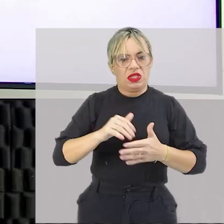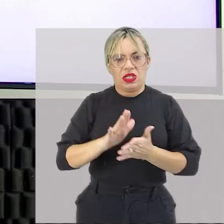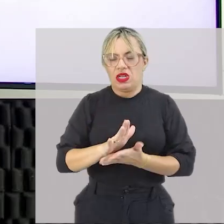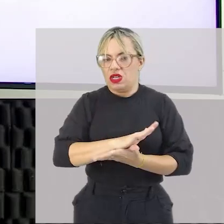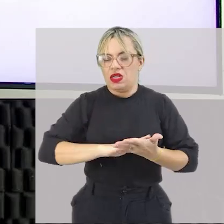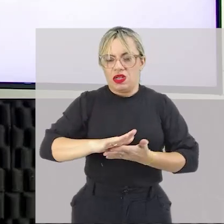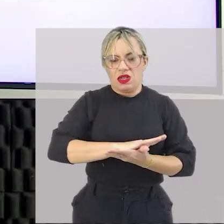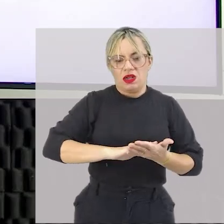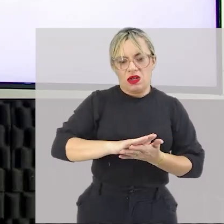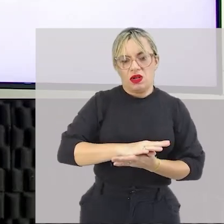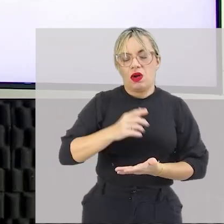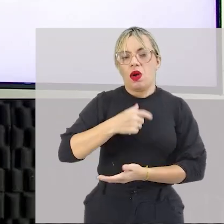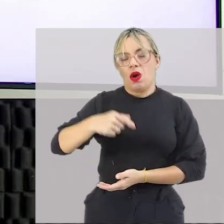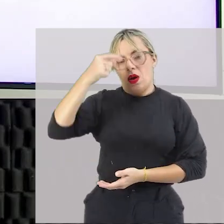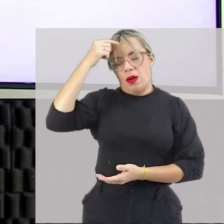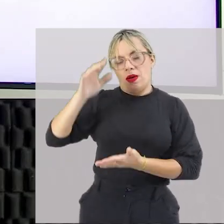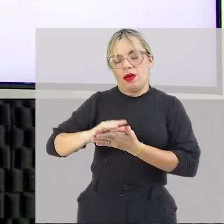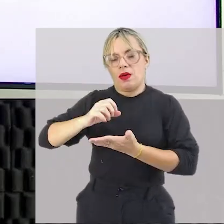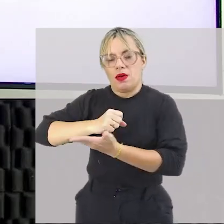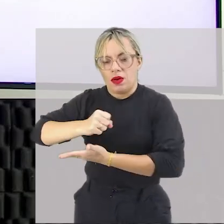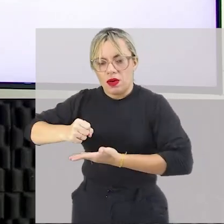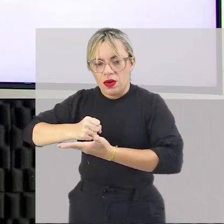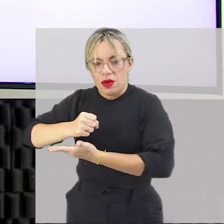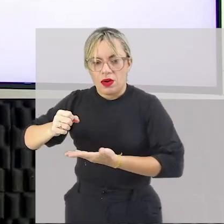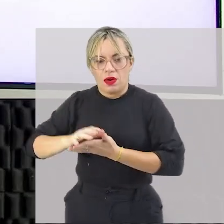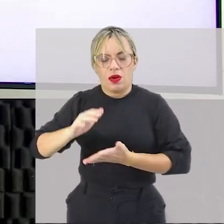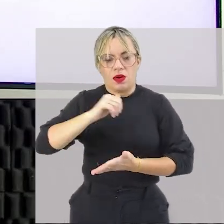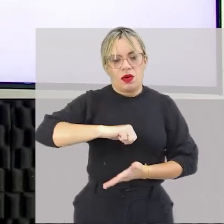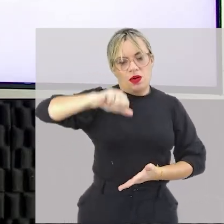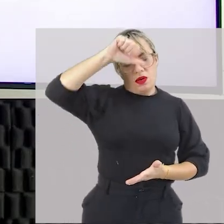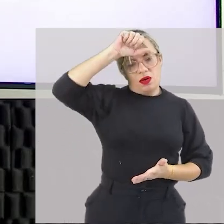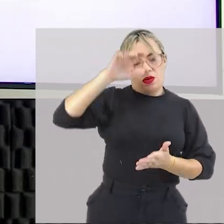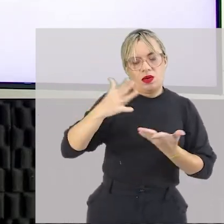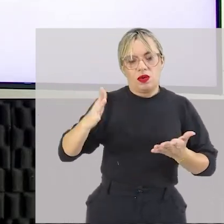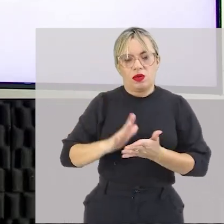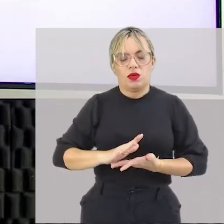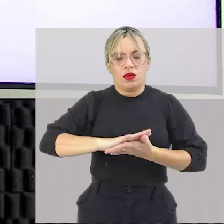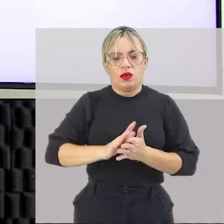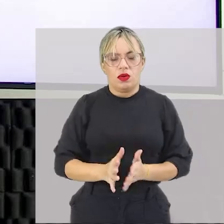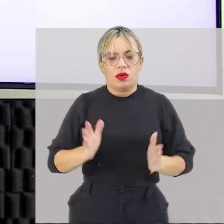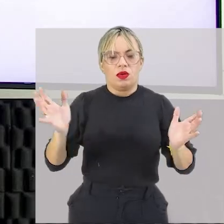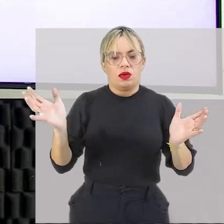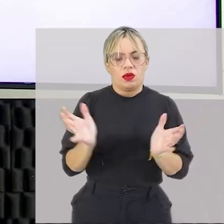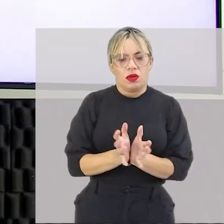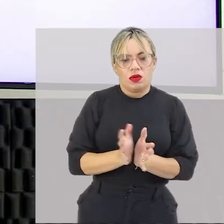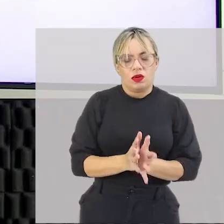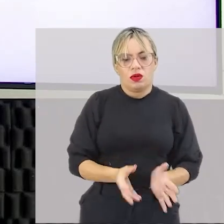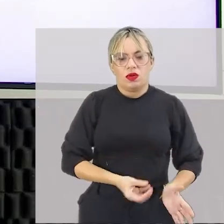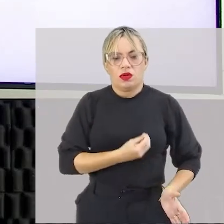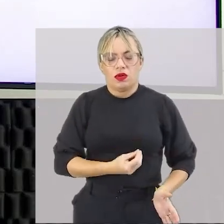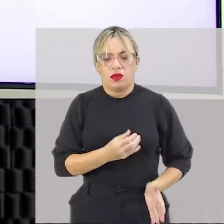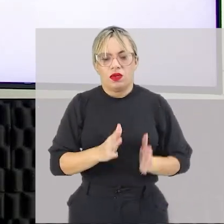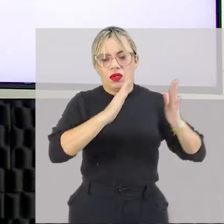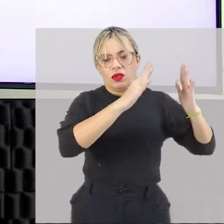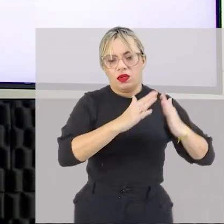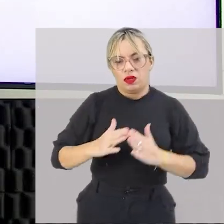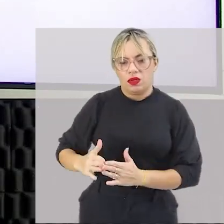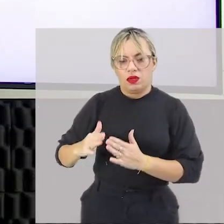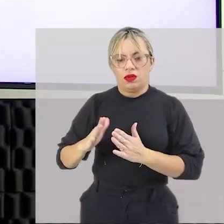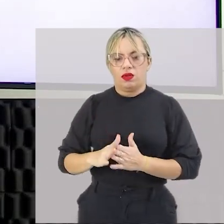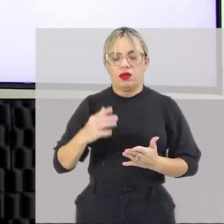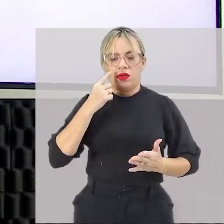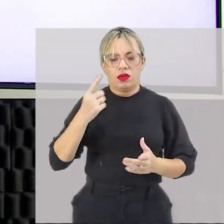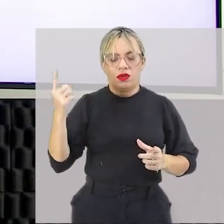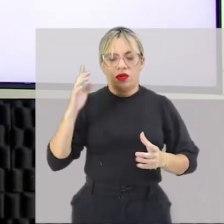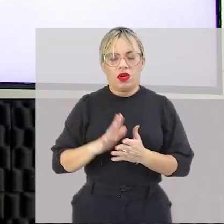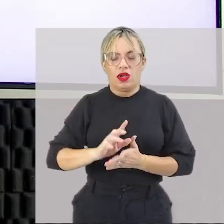gente está falando de uma noção que se tem, um estigma que se tem sobre o morador de favela. Então é outro tema, a letra C. Letra